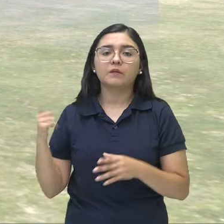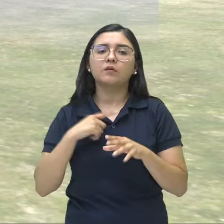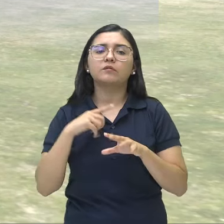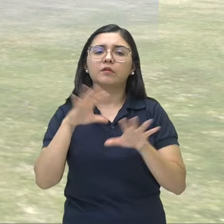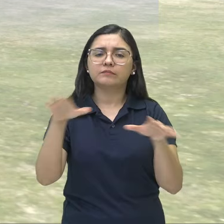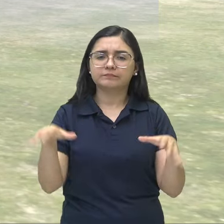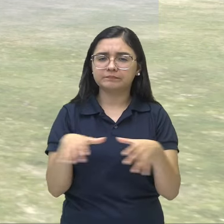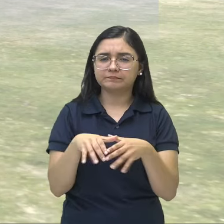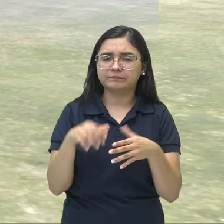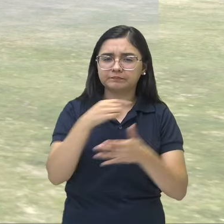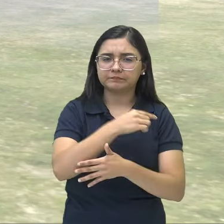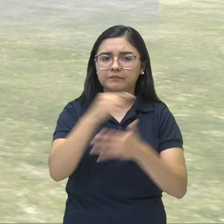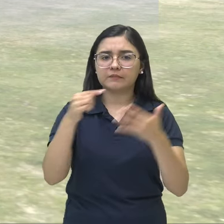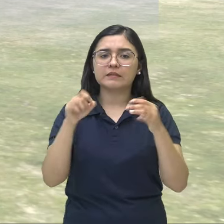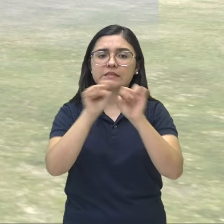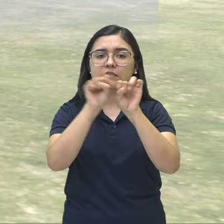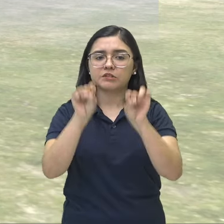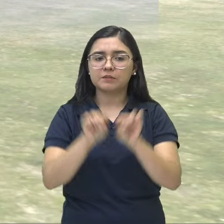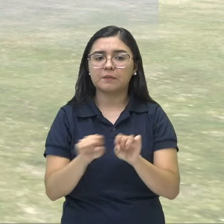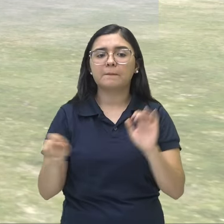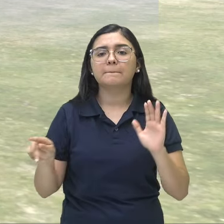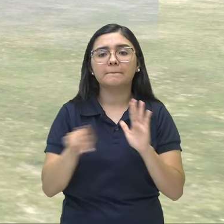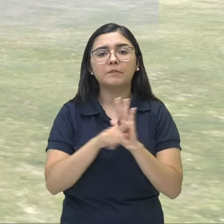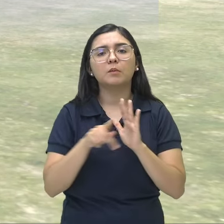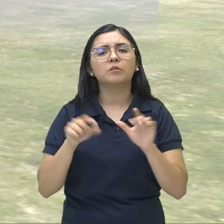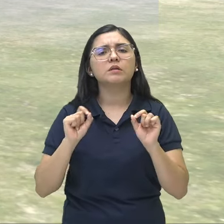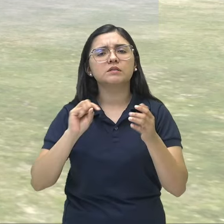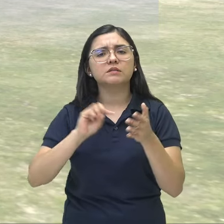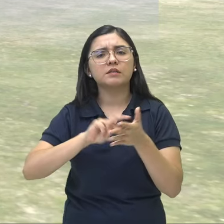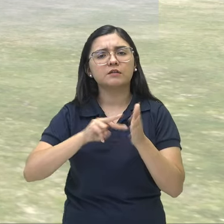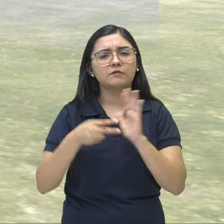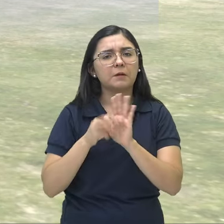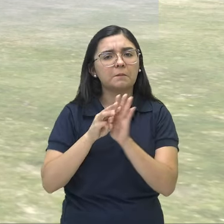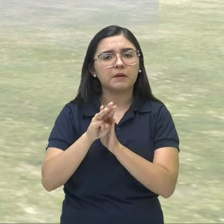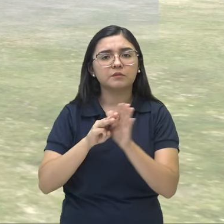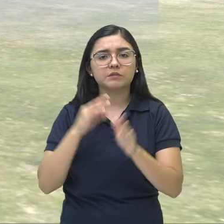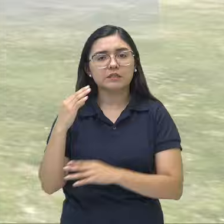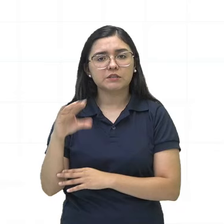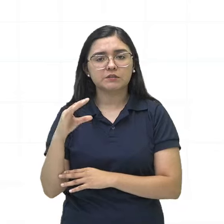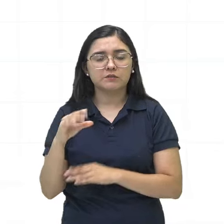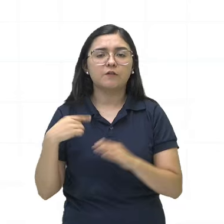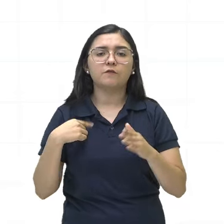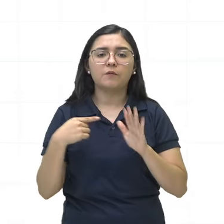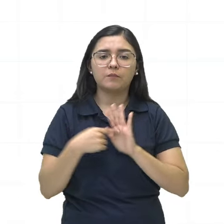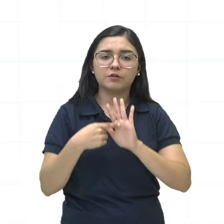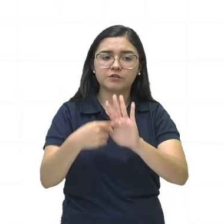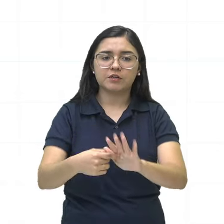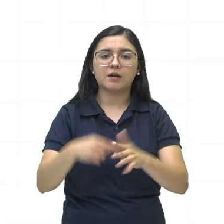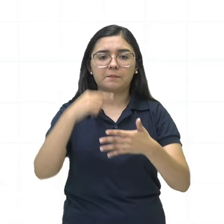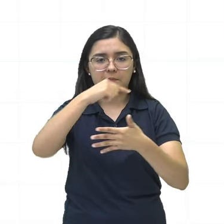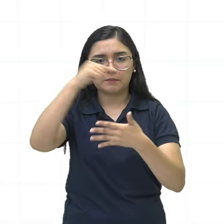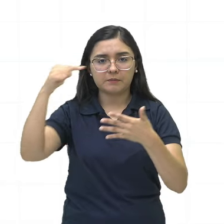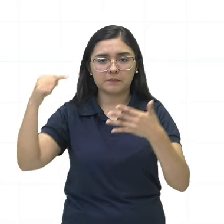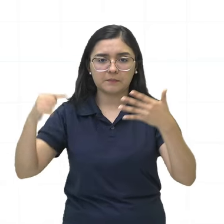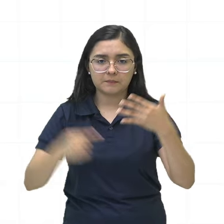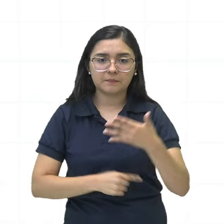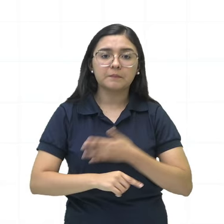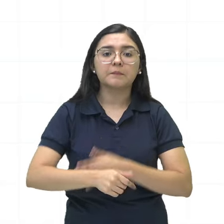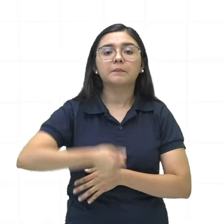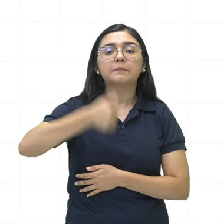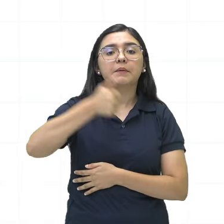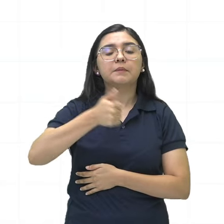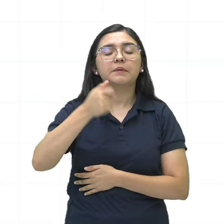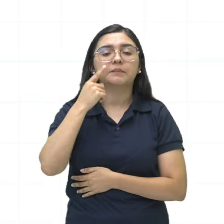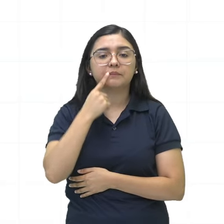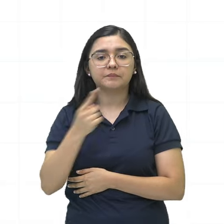conjunto, né, essa sistemática do que é o método científico. Vou mostrar para vocês cada etapa. Observem aqui. Então, a primeira